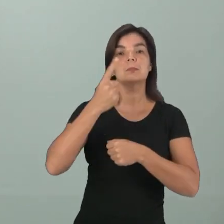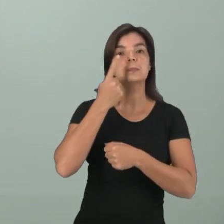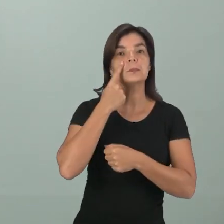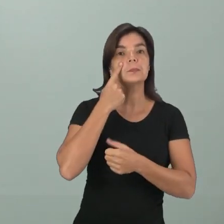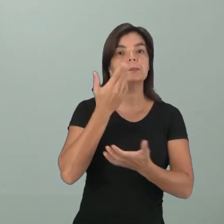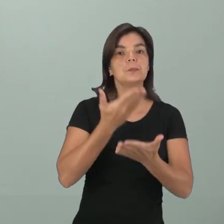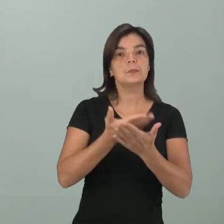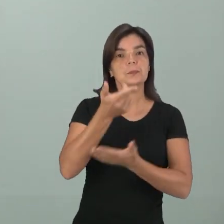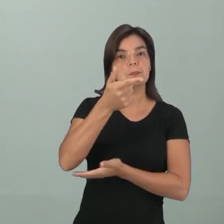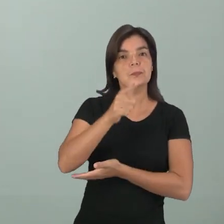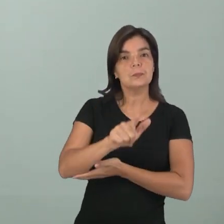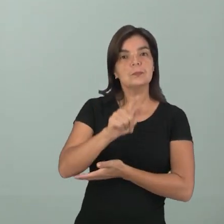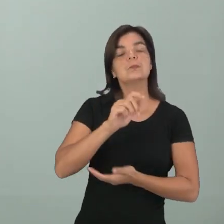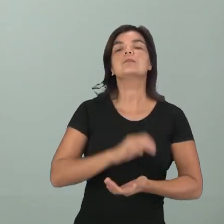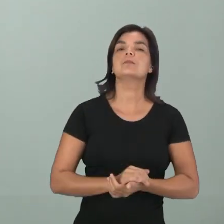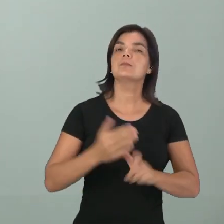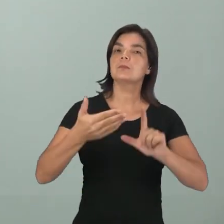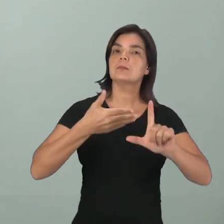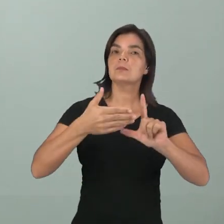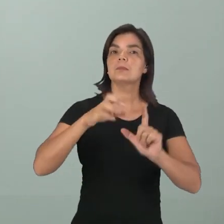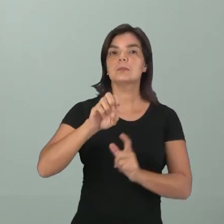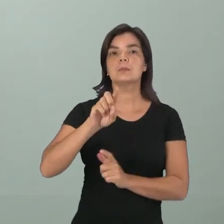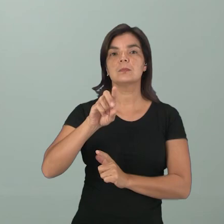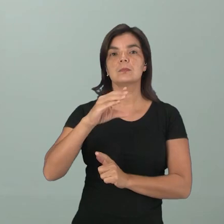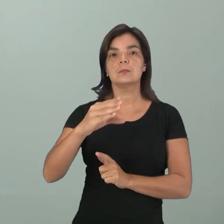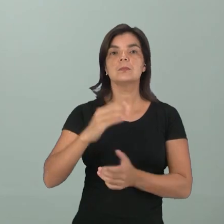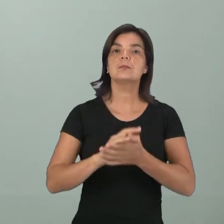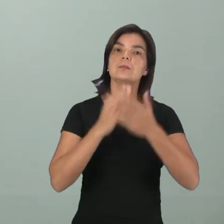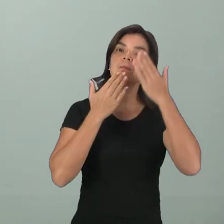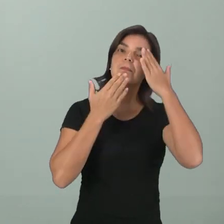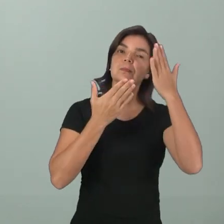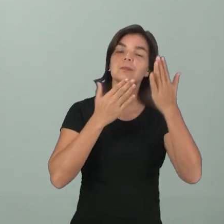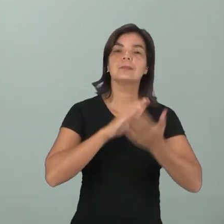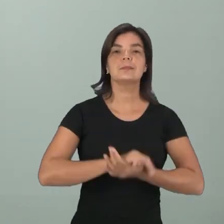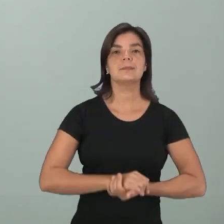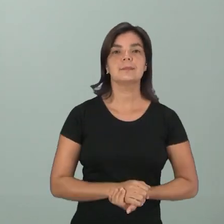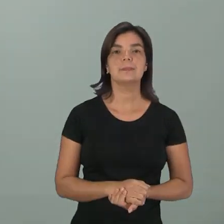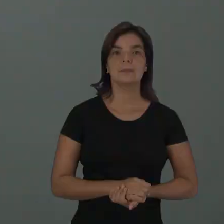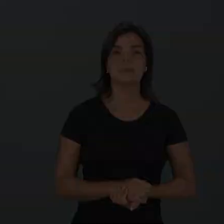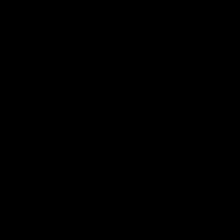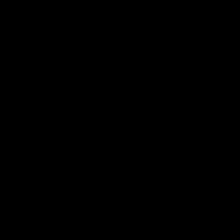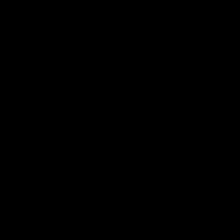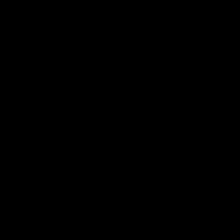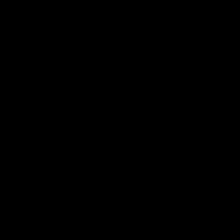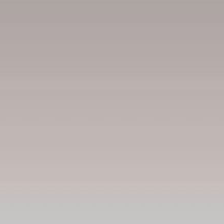Assistam a esta aula novamente, acessem o portal Eduquiacre. Obrigada!